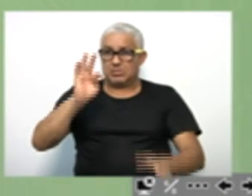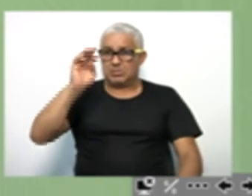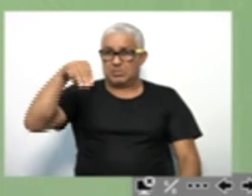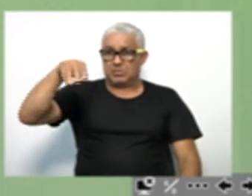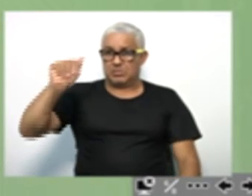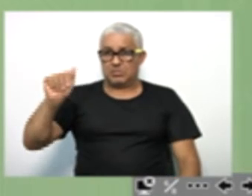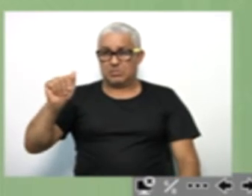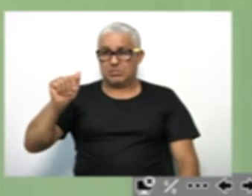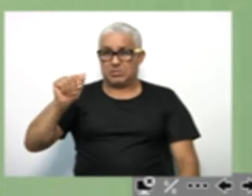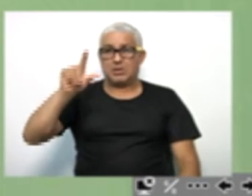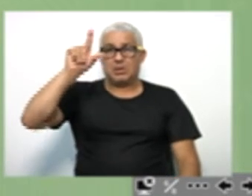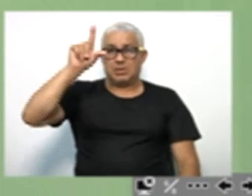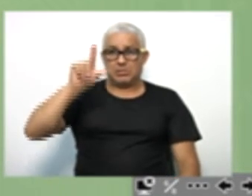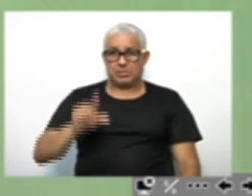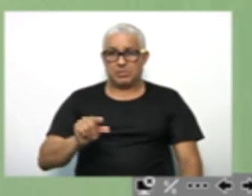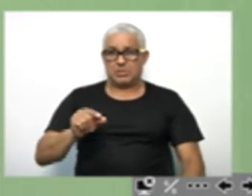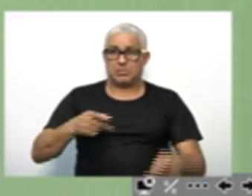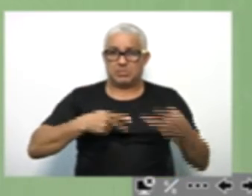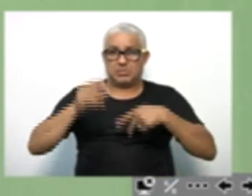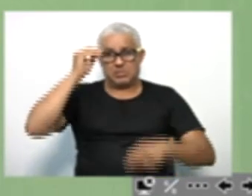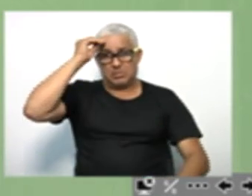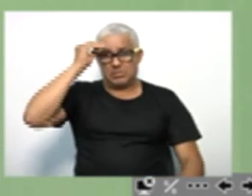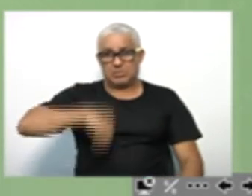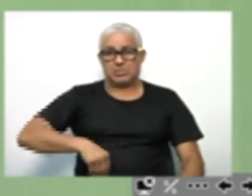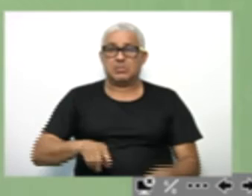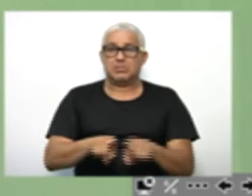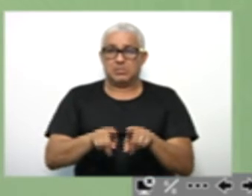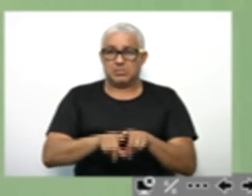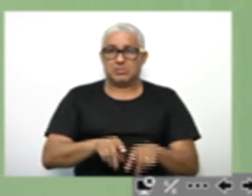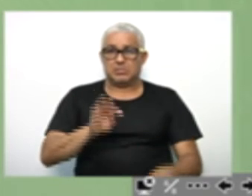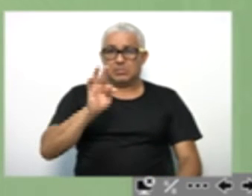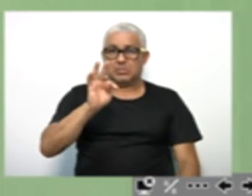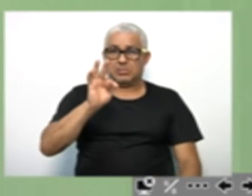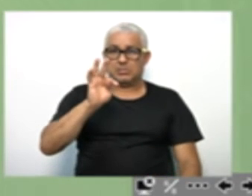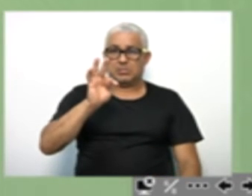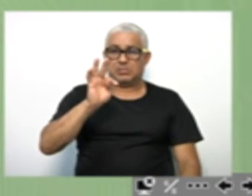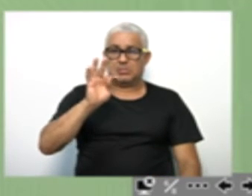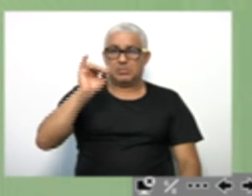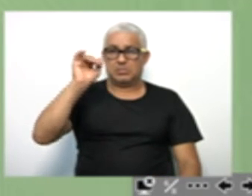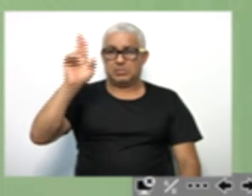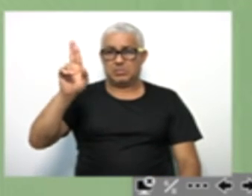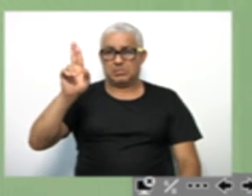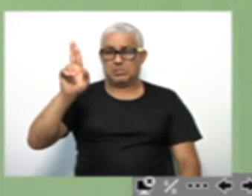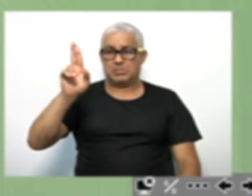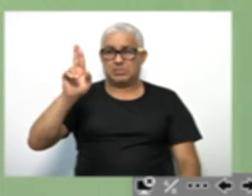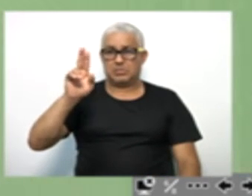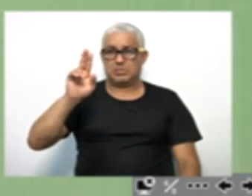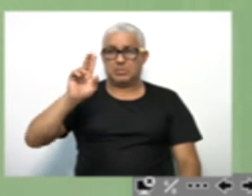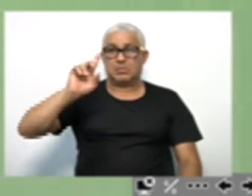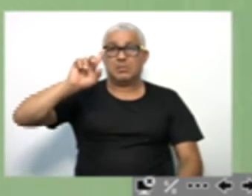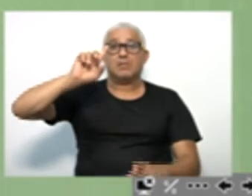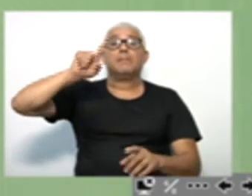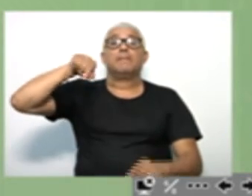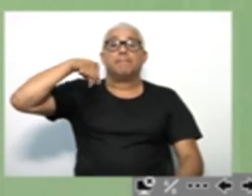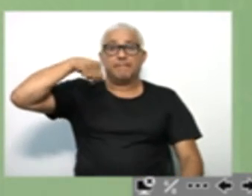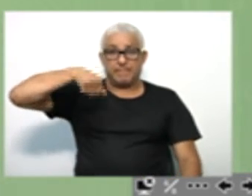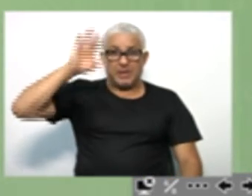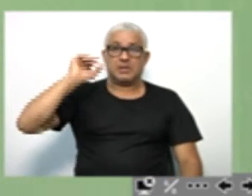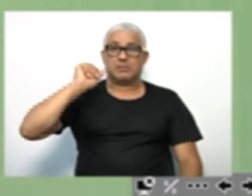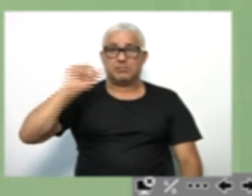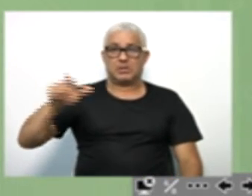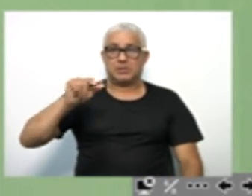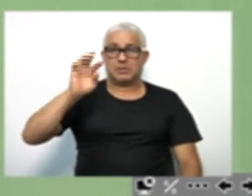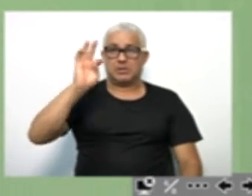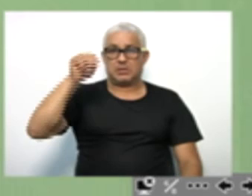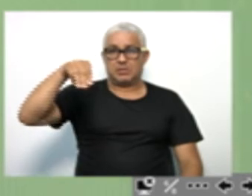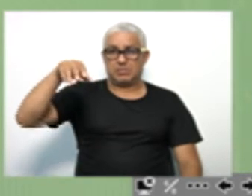a declinar o projeto. E quando a taxa interna de retorno ela é maior que a TMA, você deve aceitar porque ela é favorável.